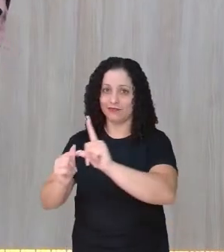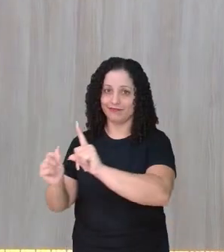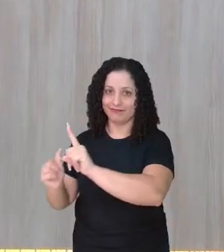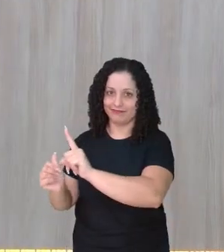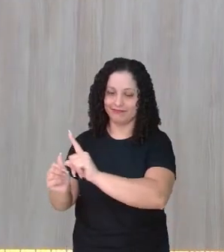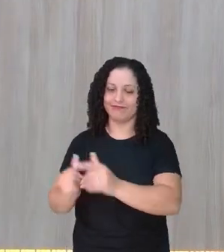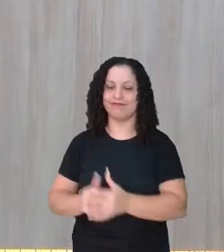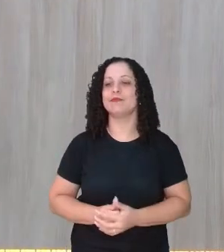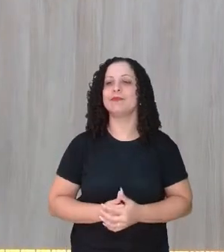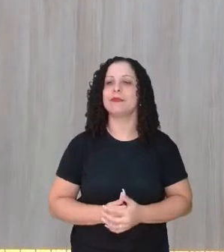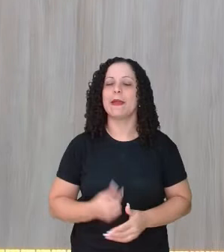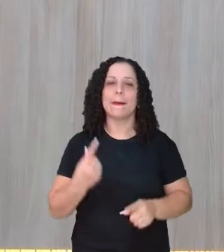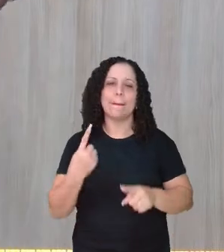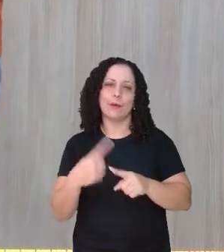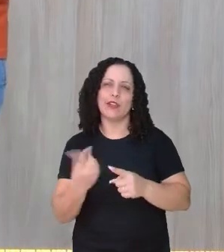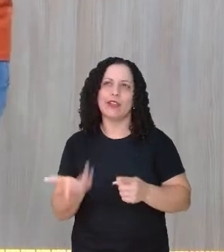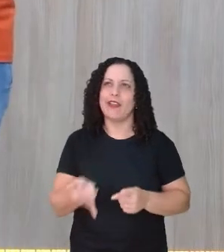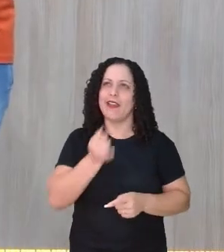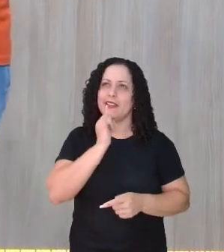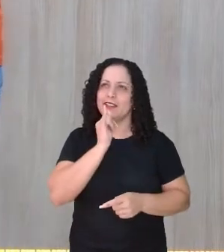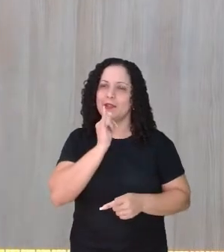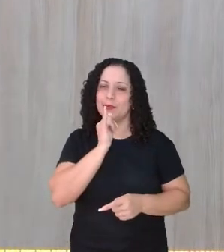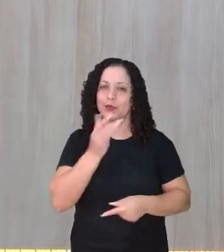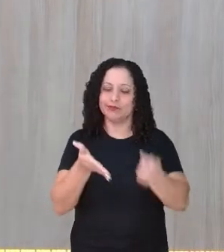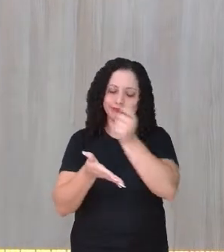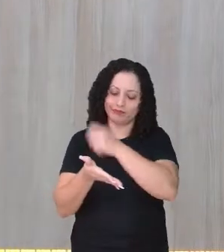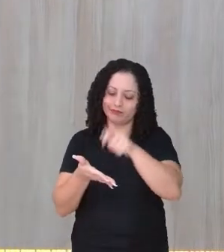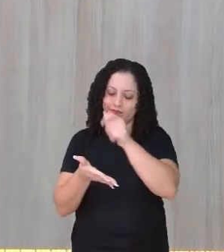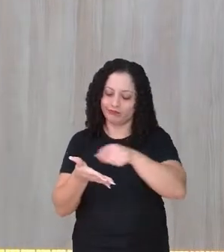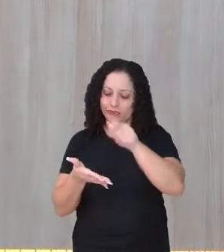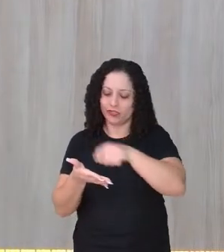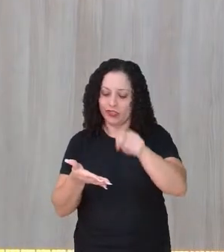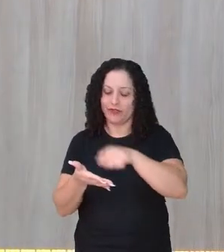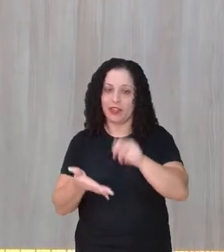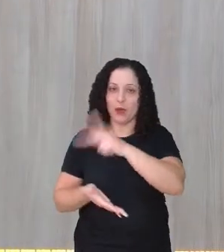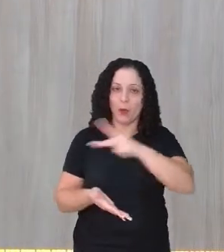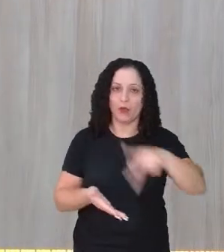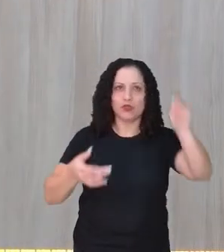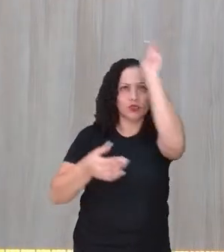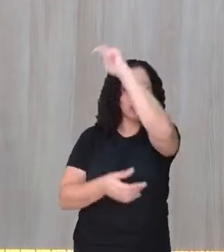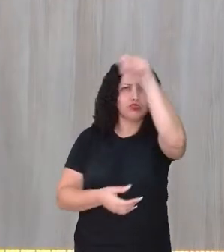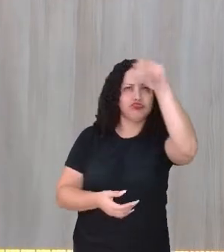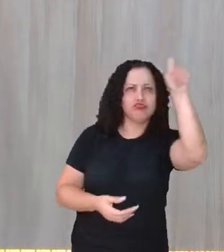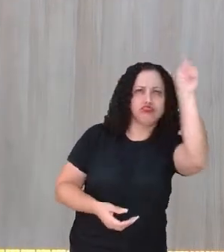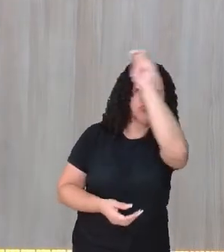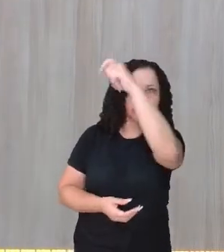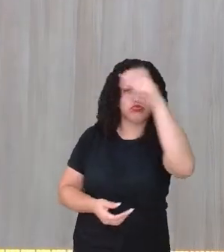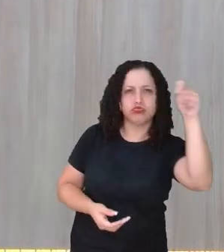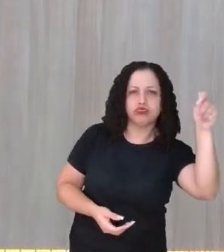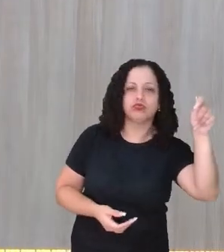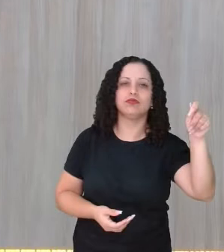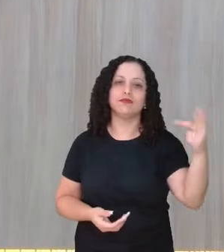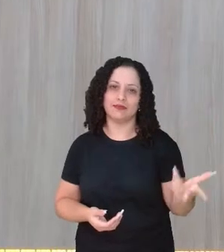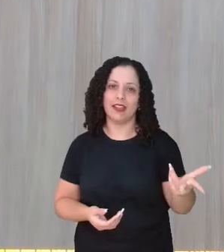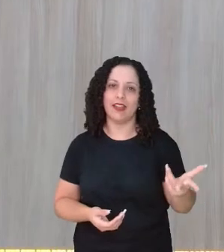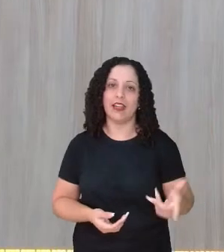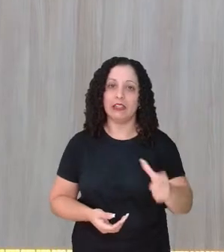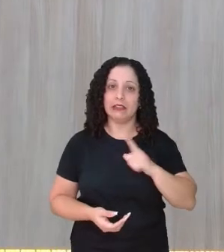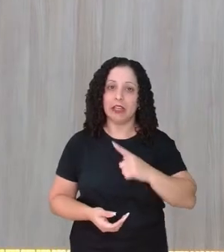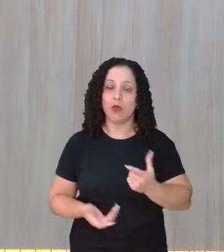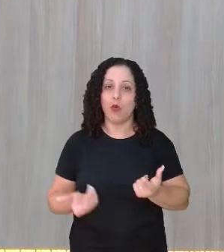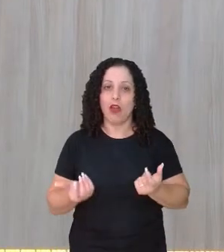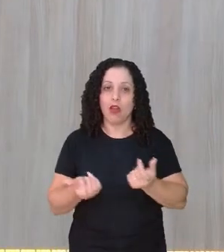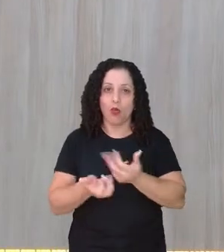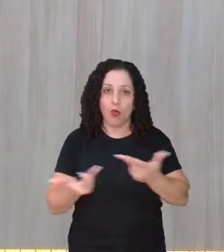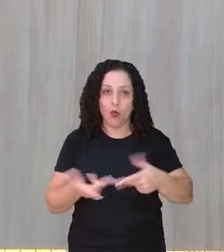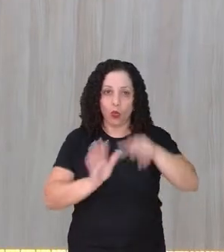alfabeto. Porque imagina a gente escrever uma expressão lá no caderno, o professor copiando no quadro, e aí em vez de ele colocar algo mais prático,